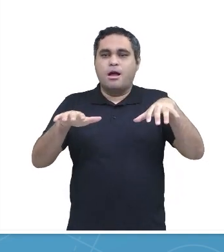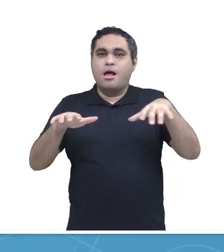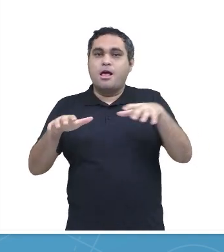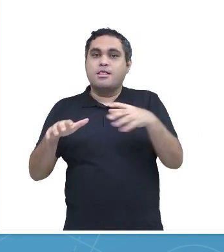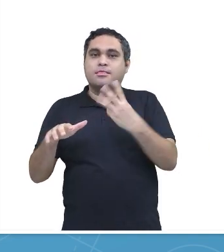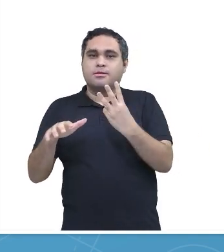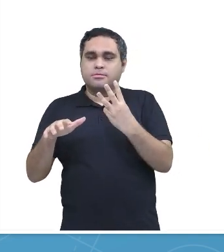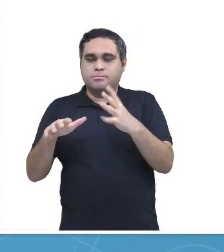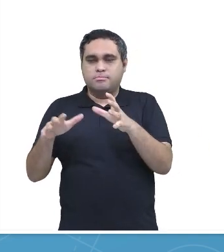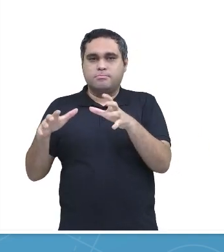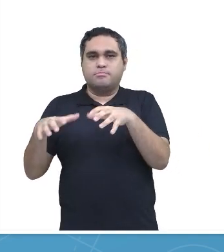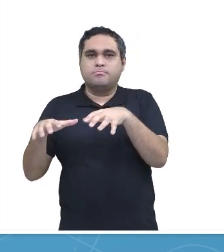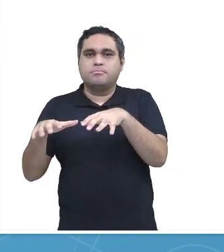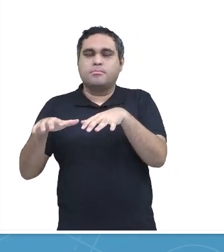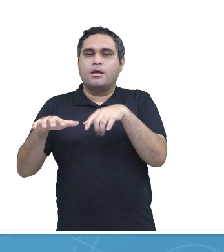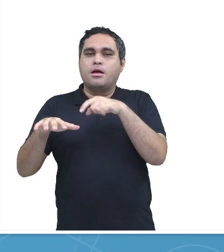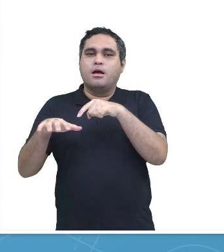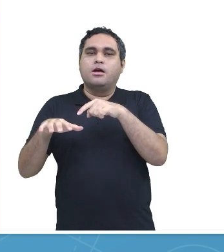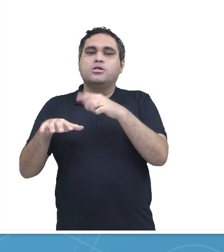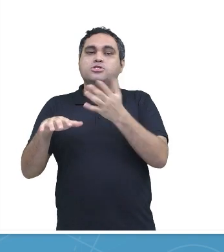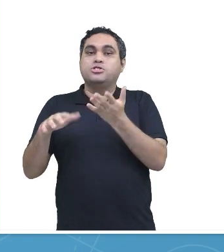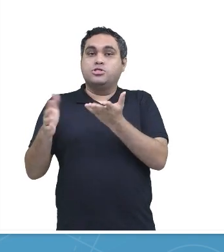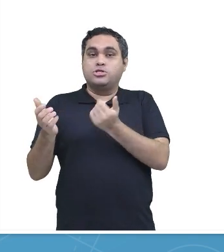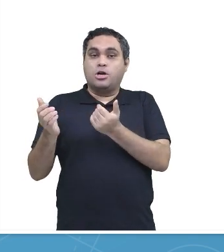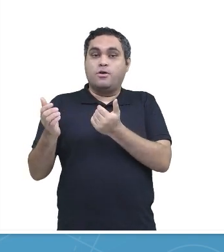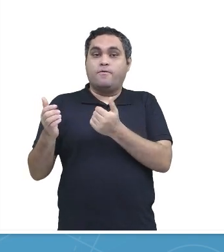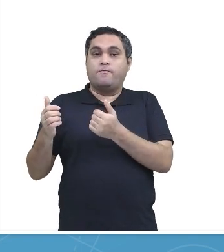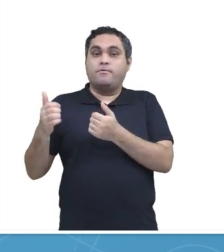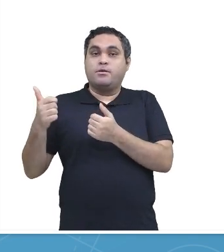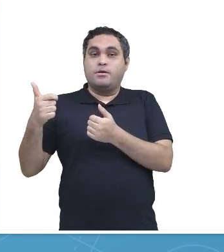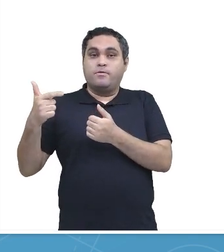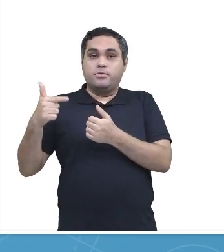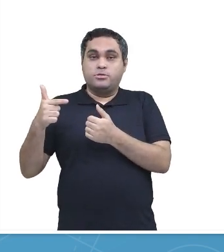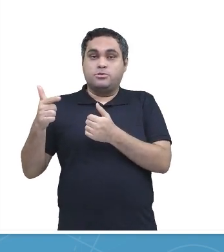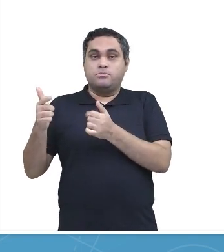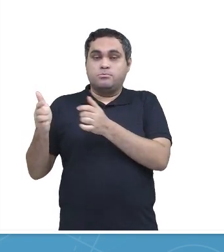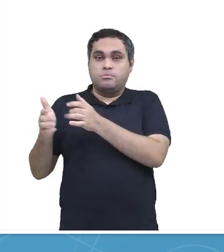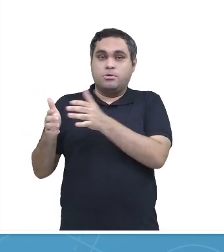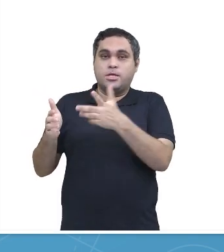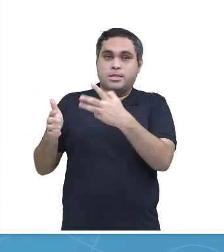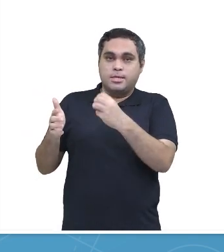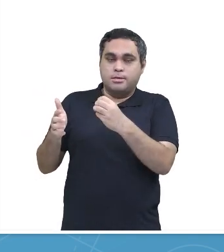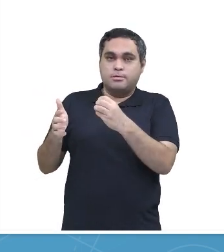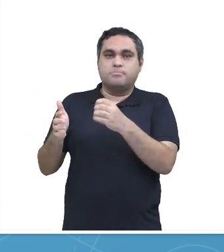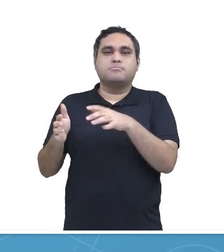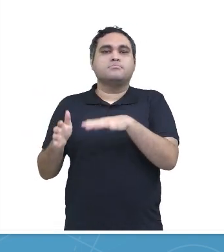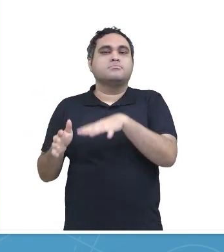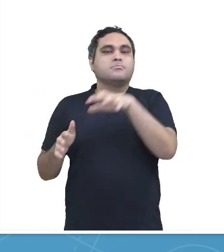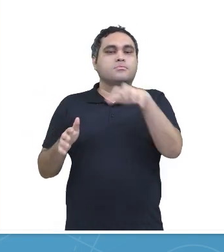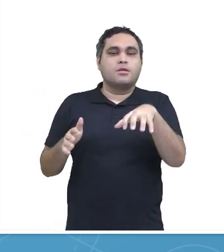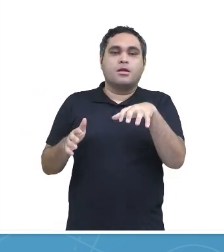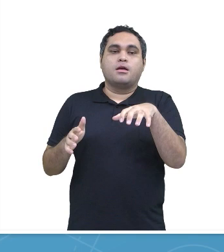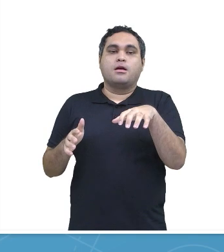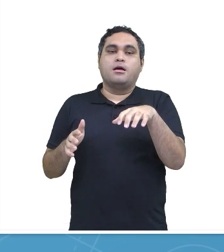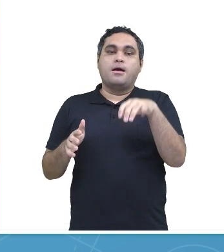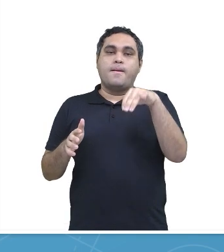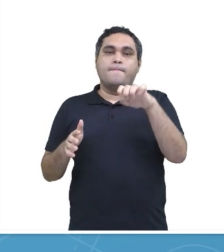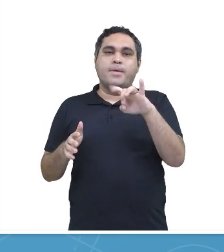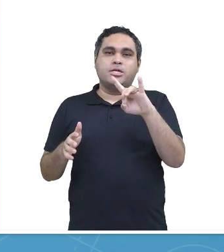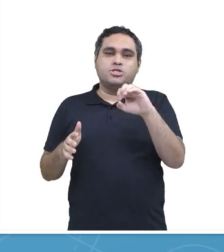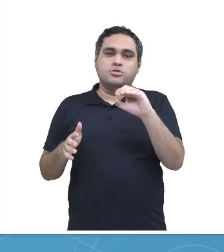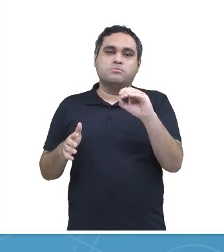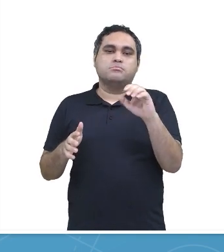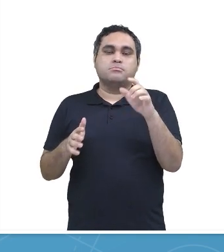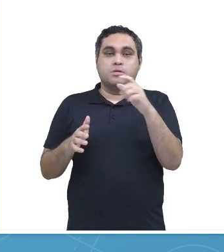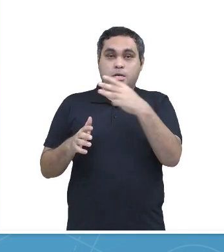jovem, que vai dos 21 aos 30 anos, do adulto médio, que vai de 30 aos